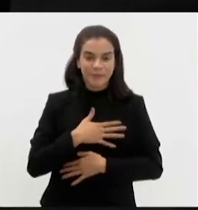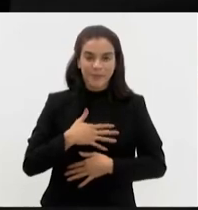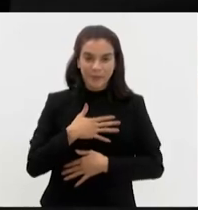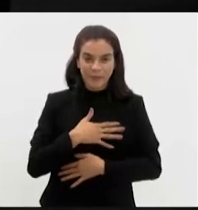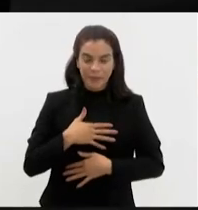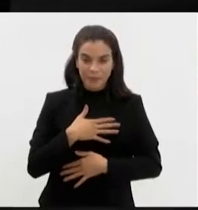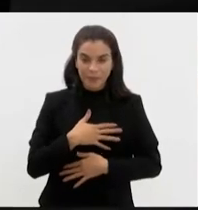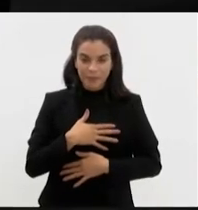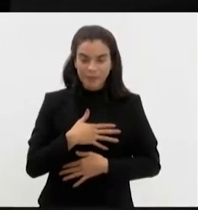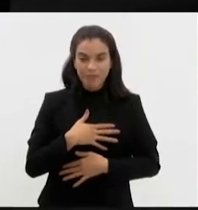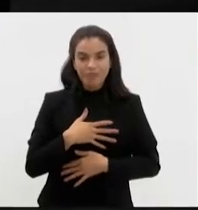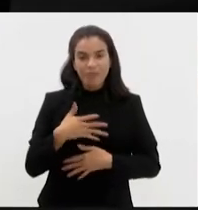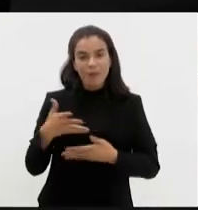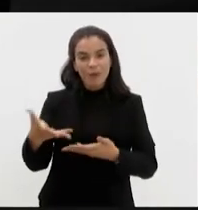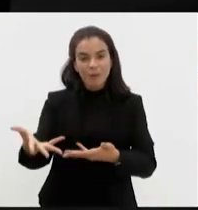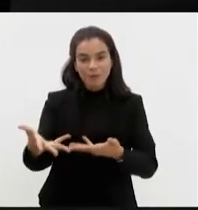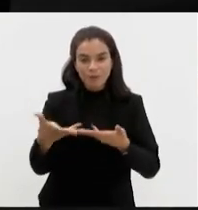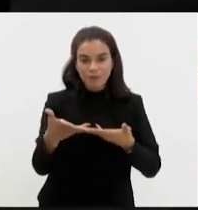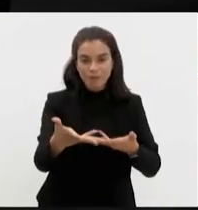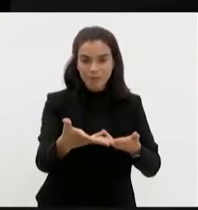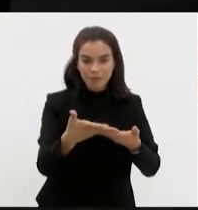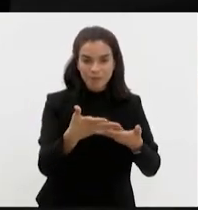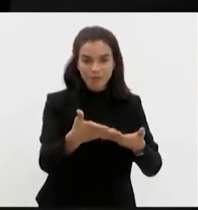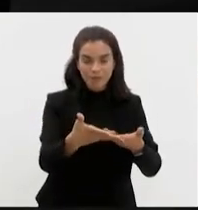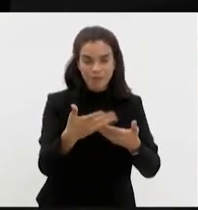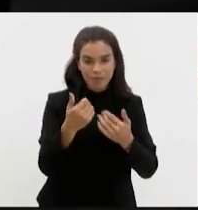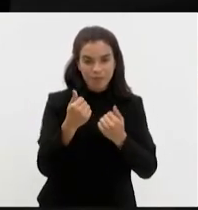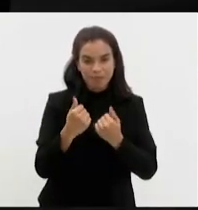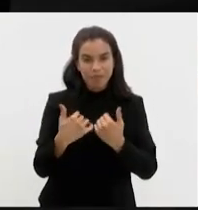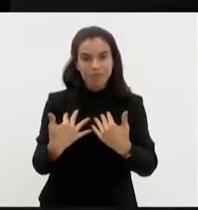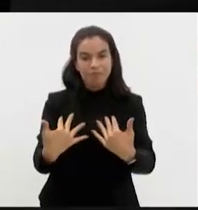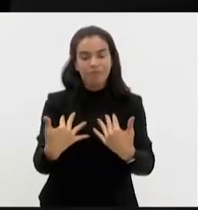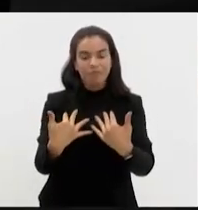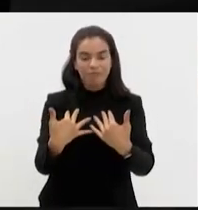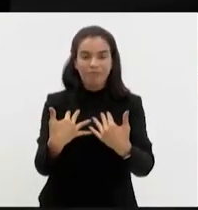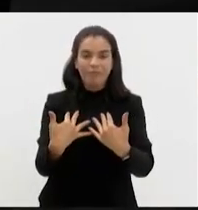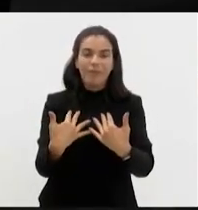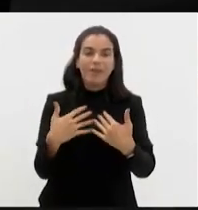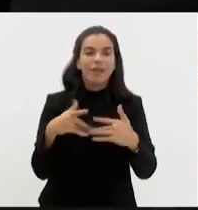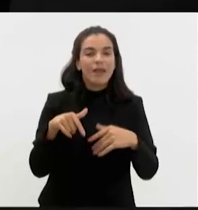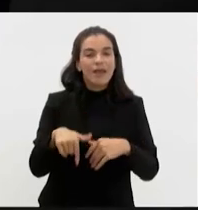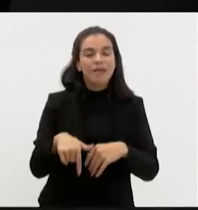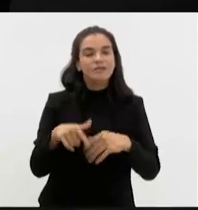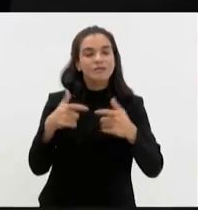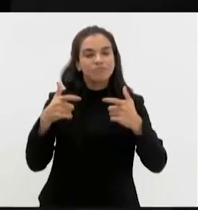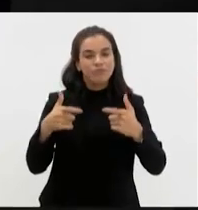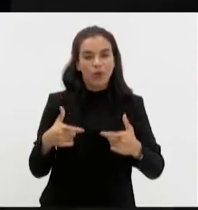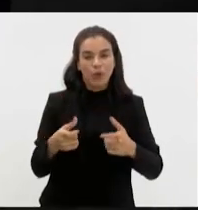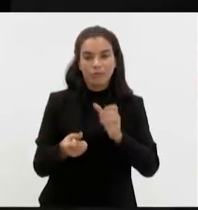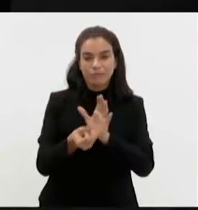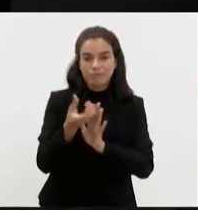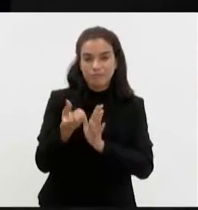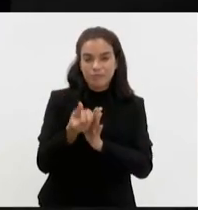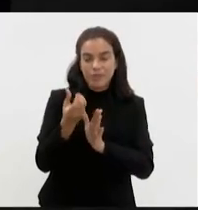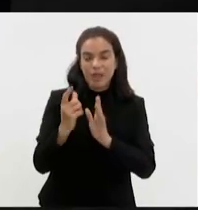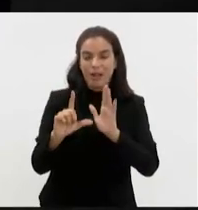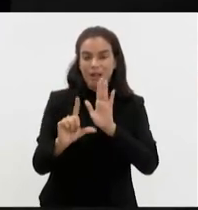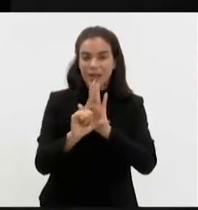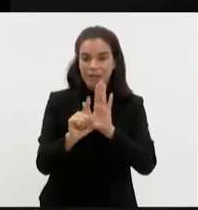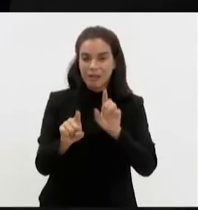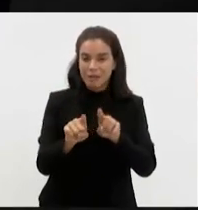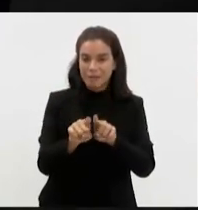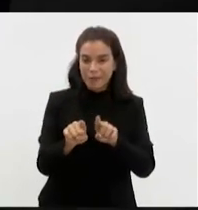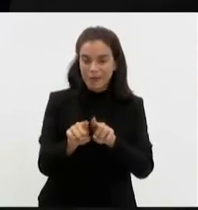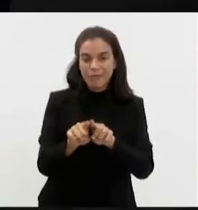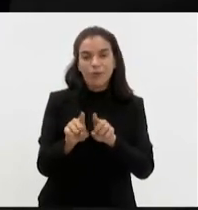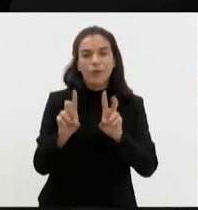satisfação recebê-los aqui nessa casa de leis para este seminário de grande magnitude que